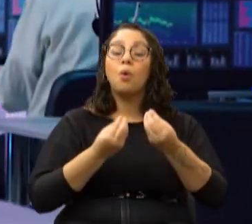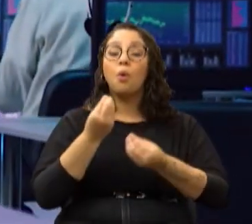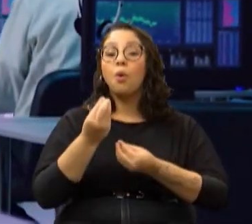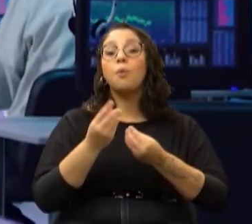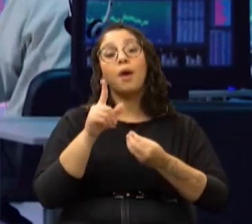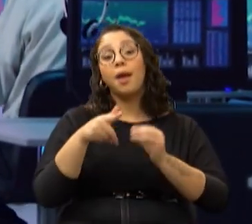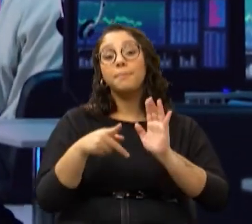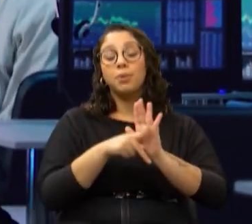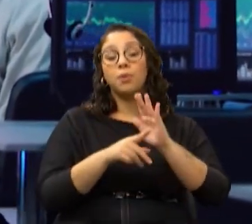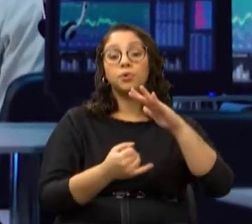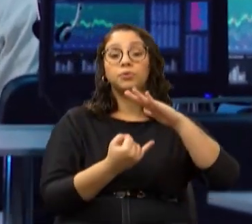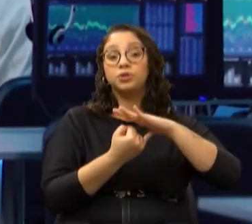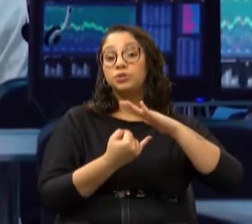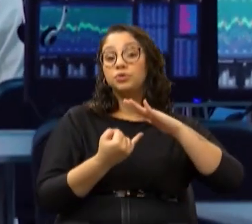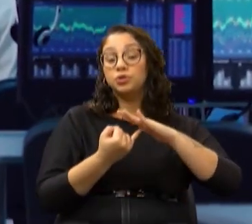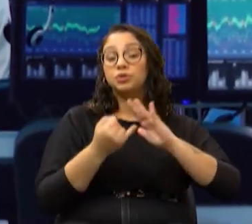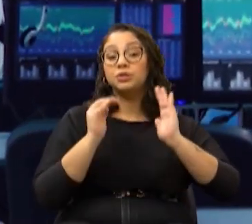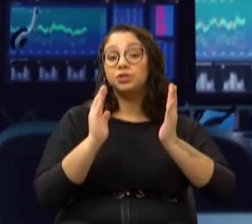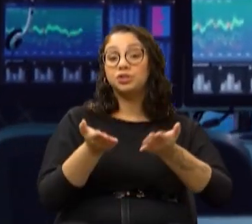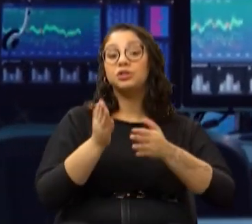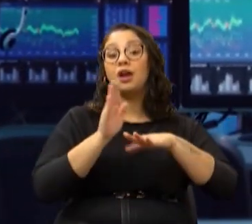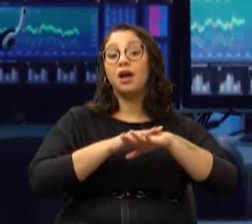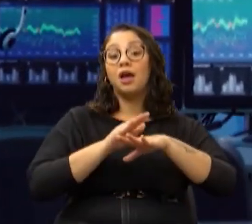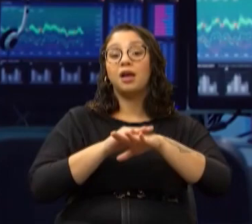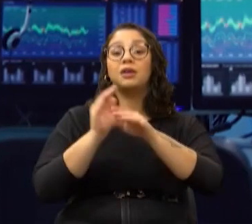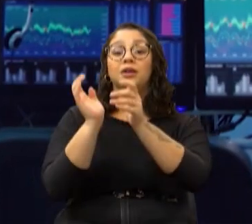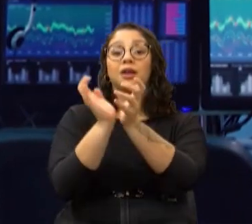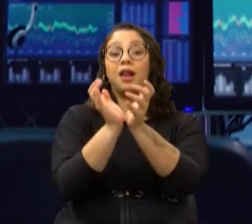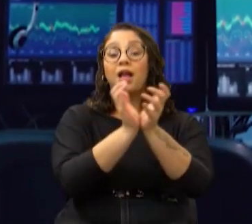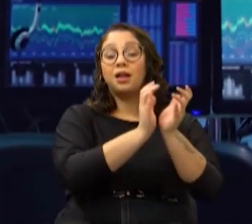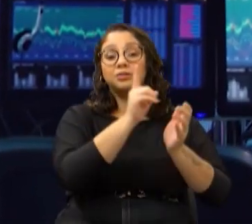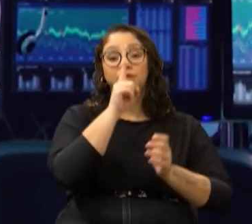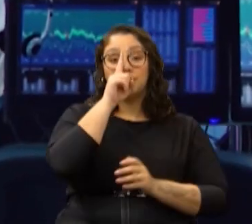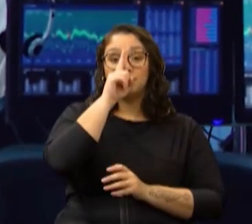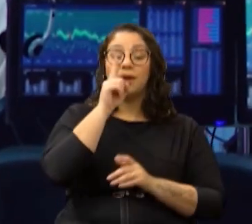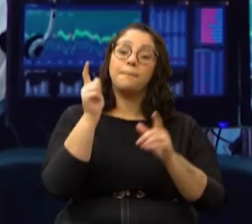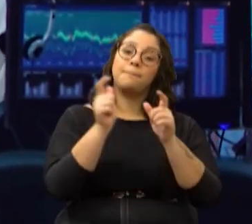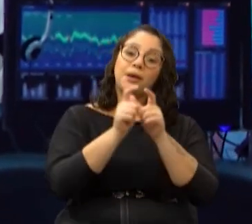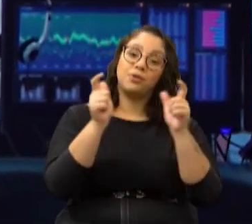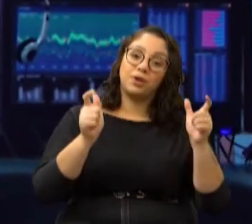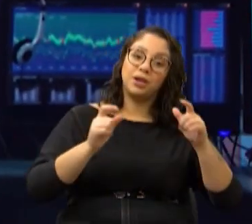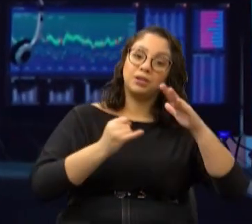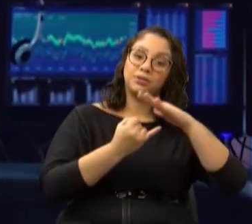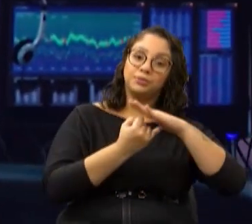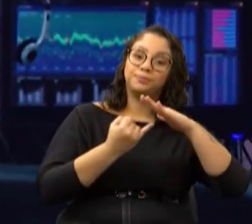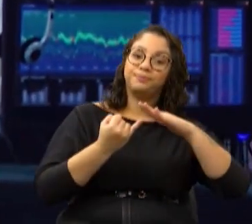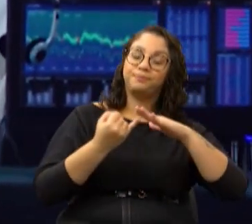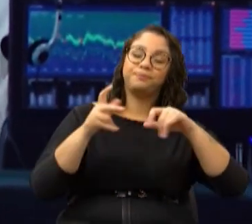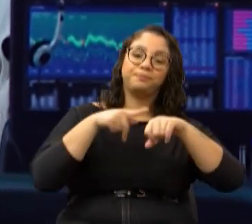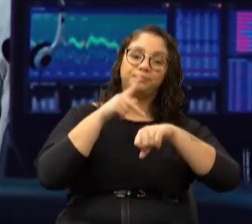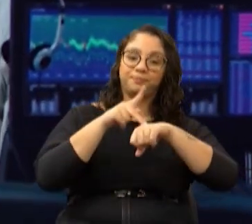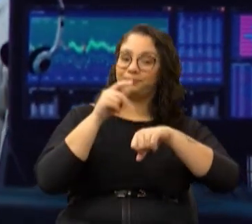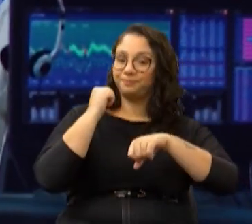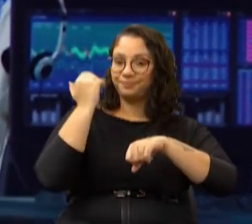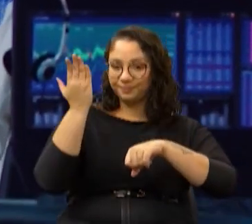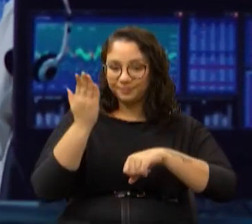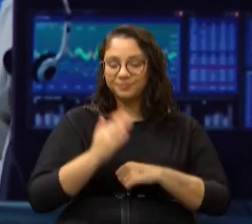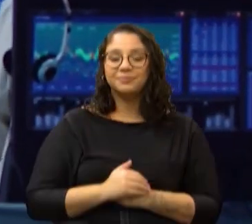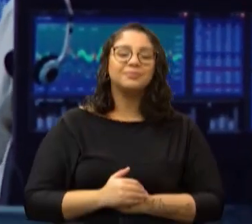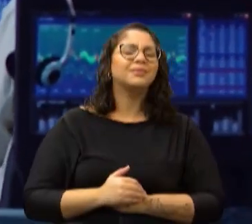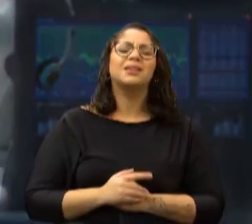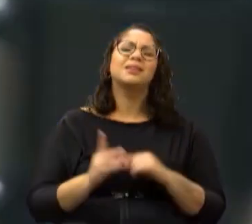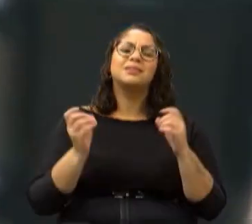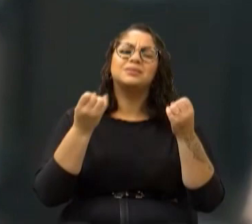elas são dadas por instituições que fazem a classificação de risco, na sua maioria são instituições